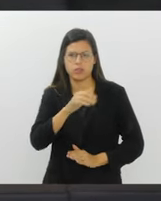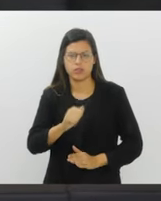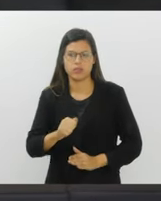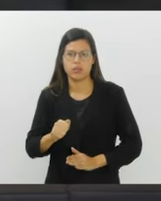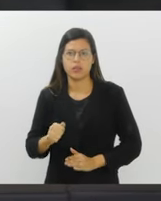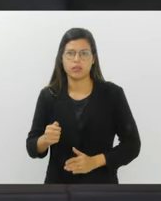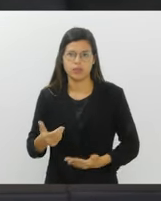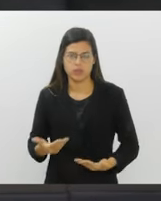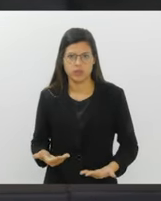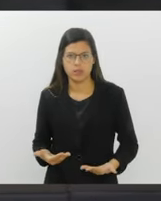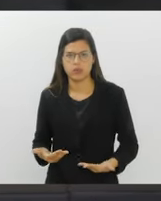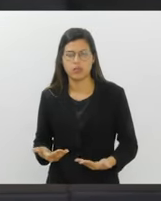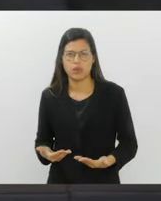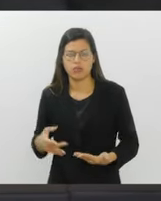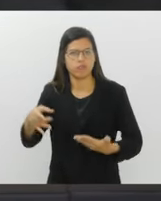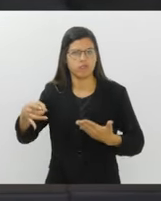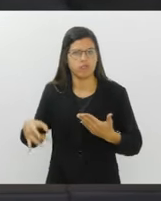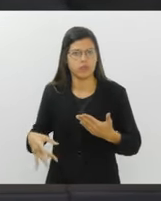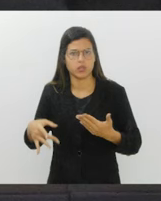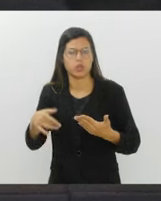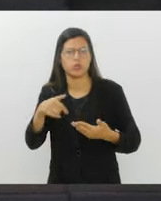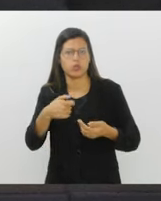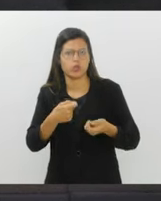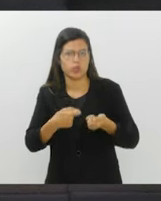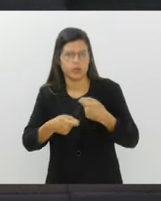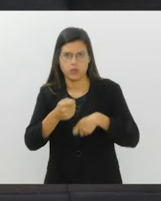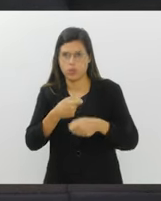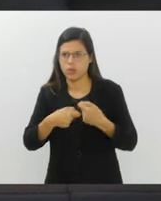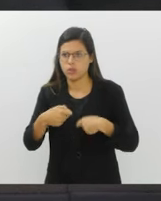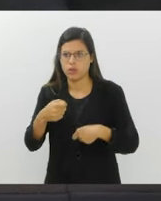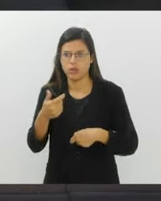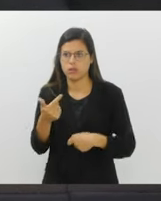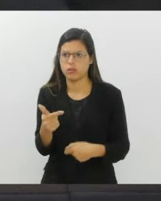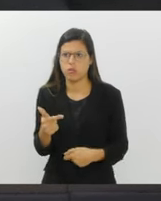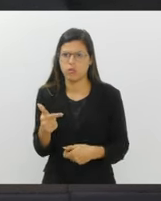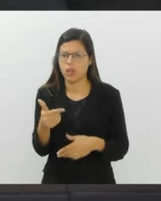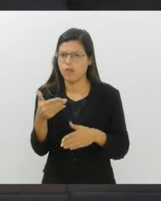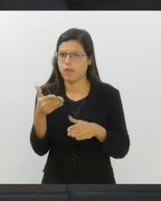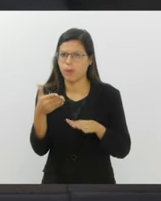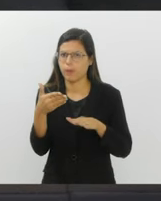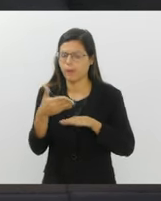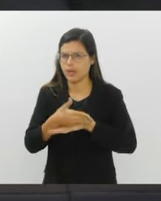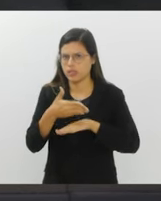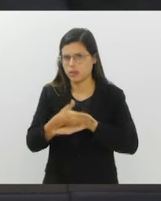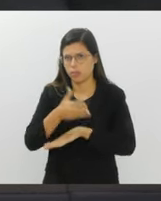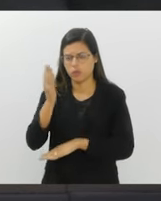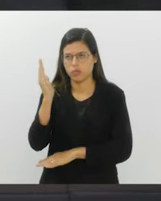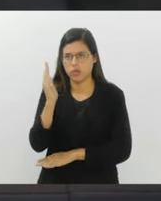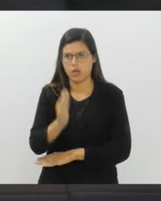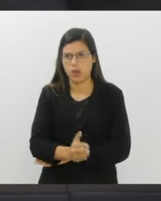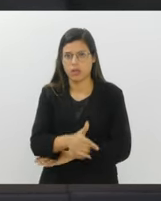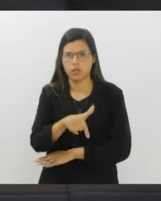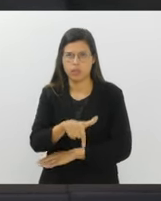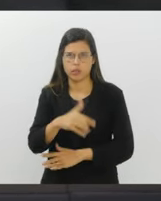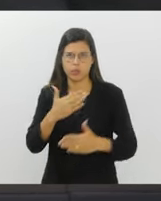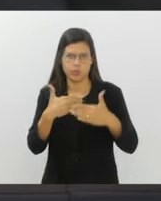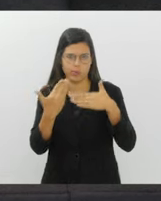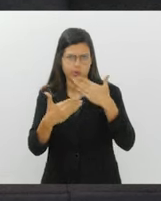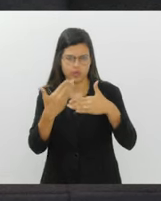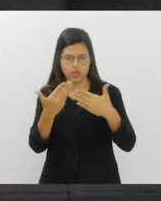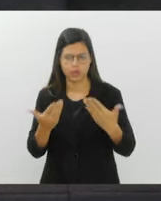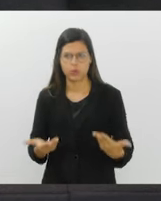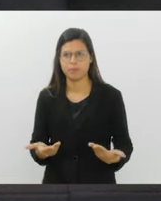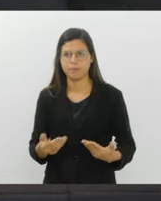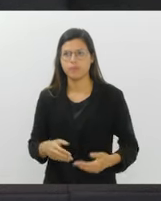específico, nessas últimas negociações, não estava participando diretamente do processo.